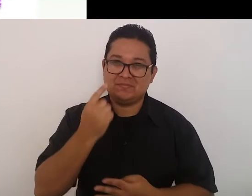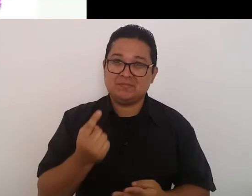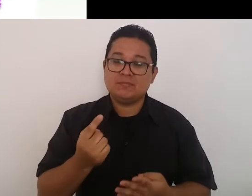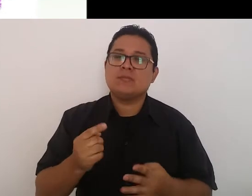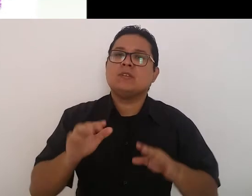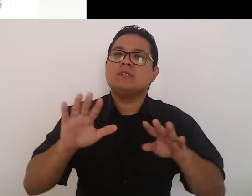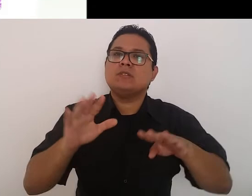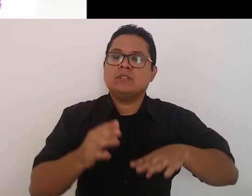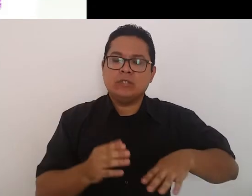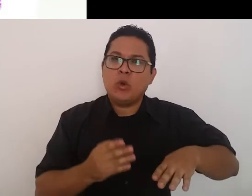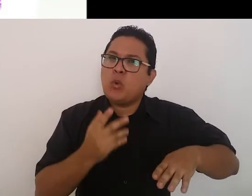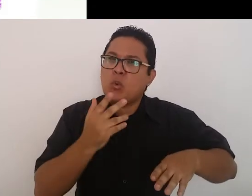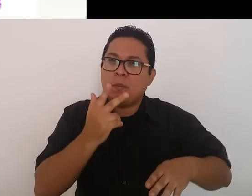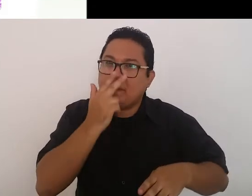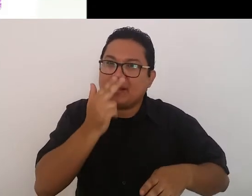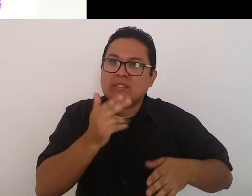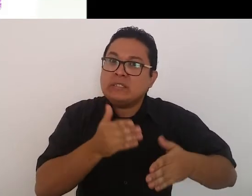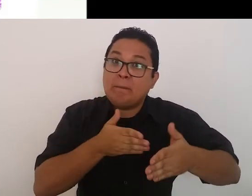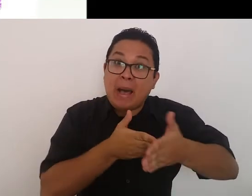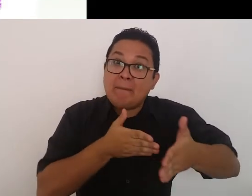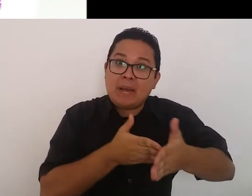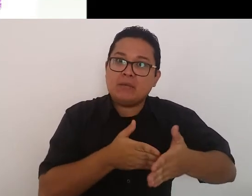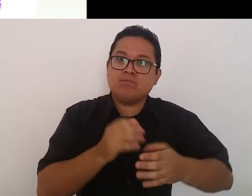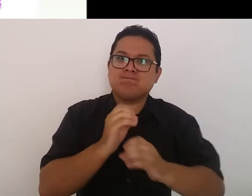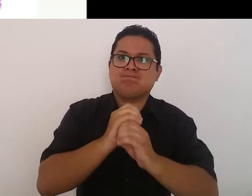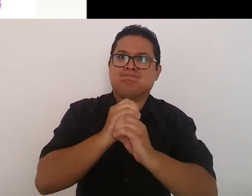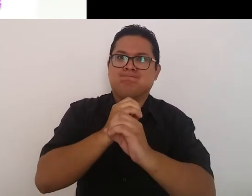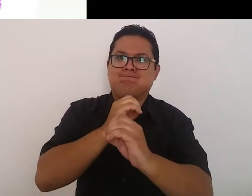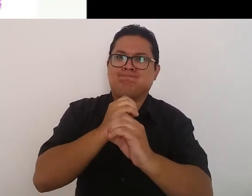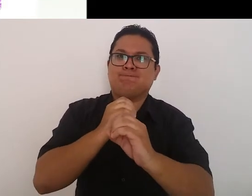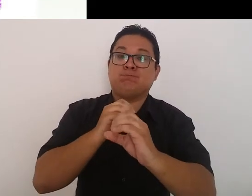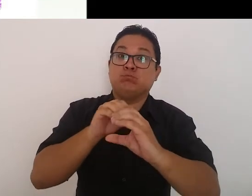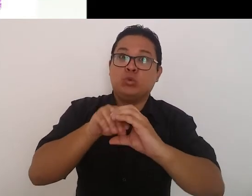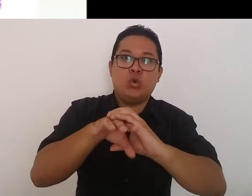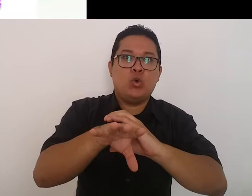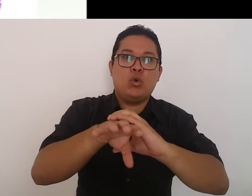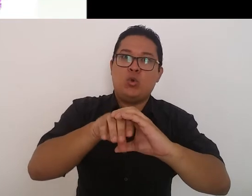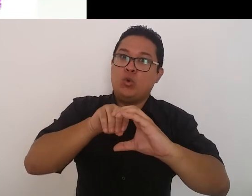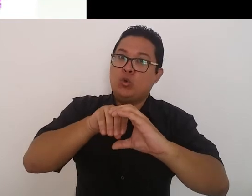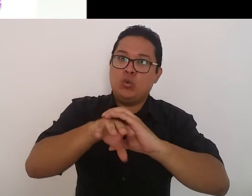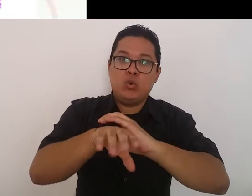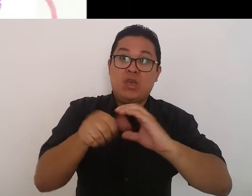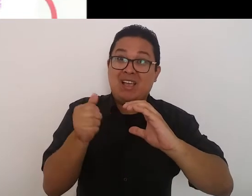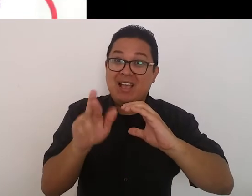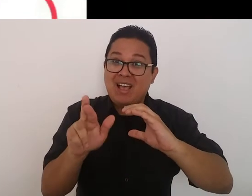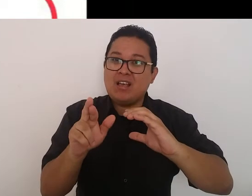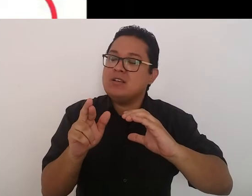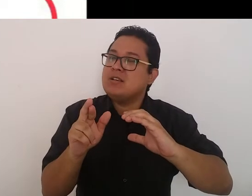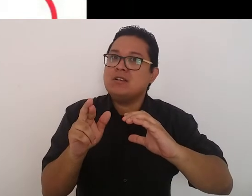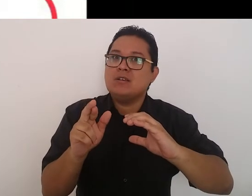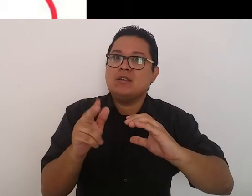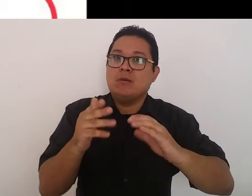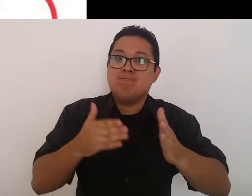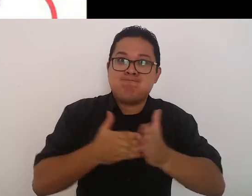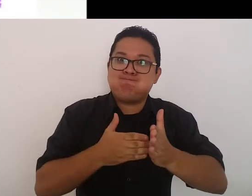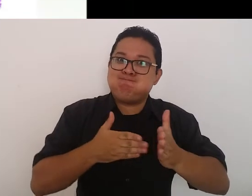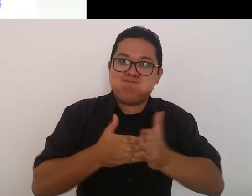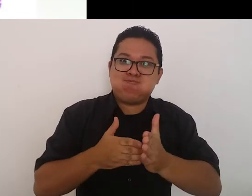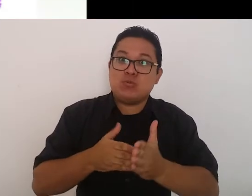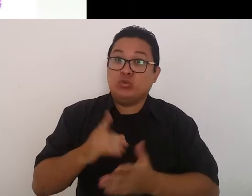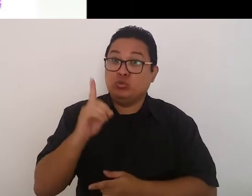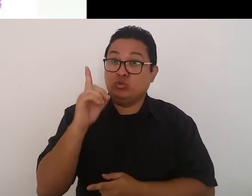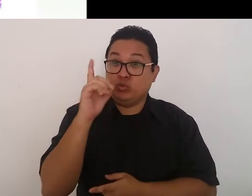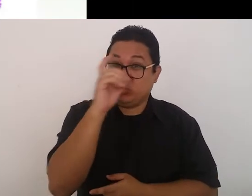proteico e vai impedindo que a pessoa consiga respirar, tá? Então, professor, como é